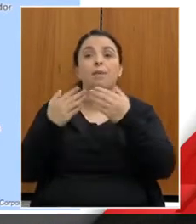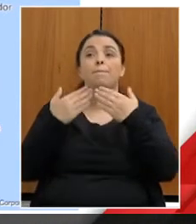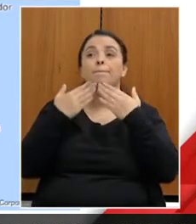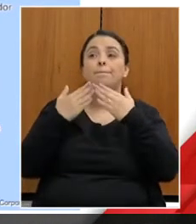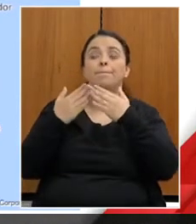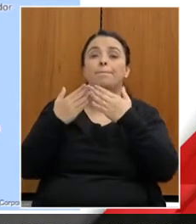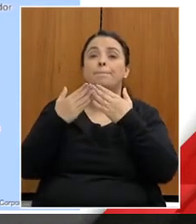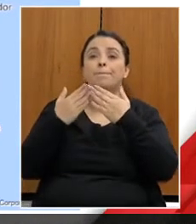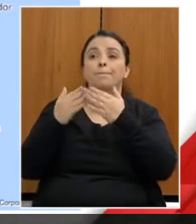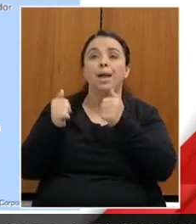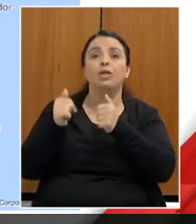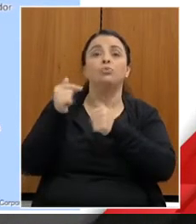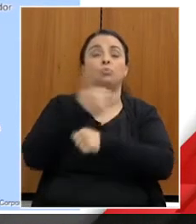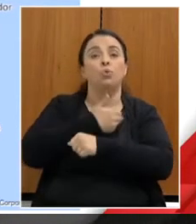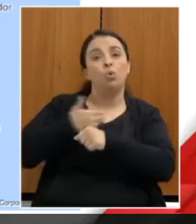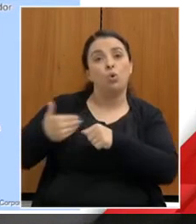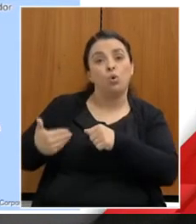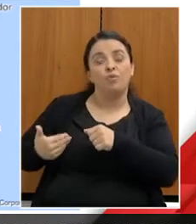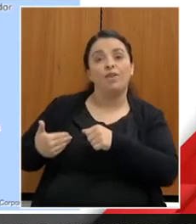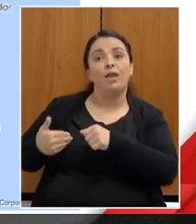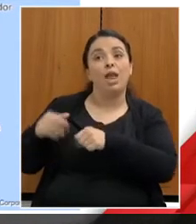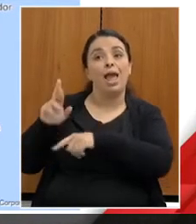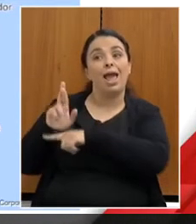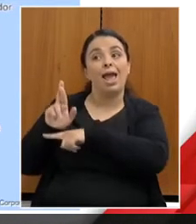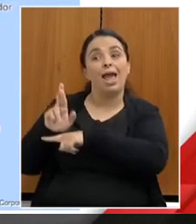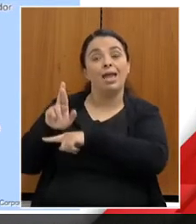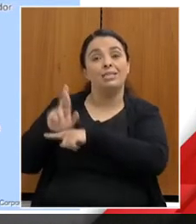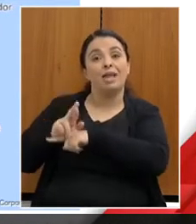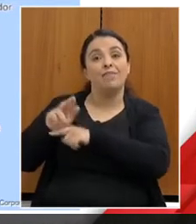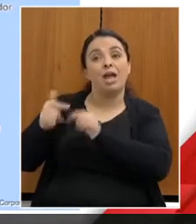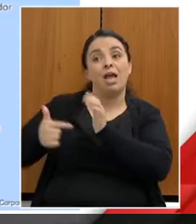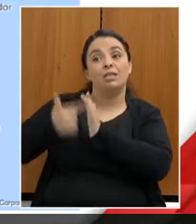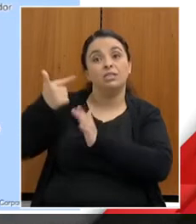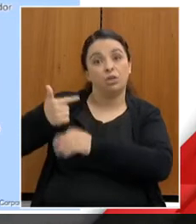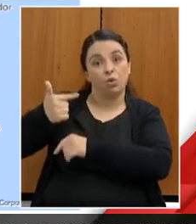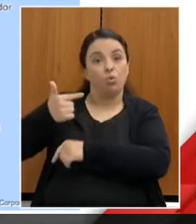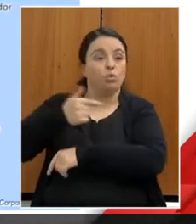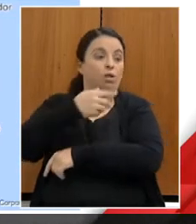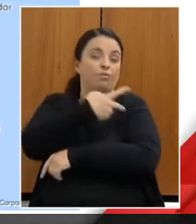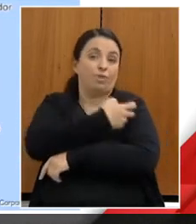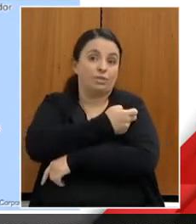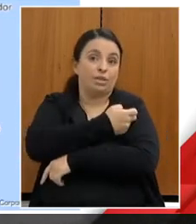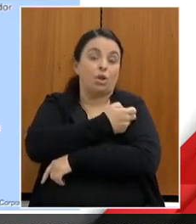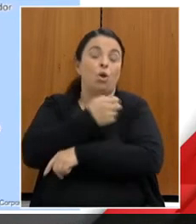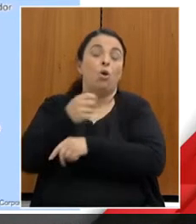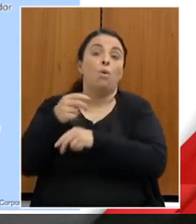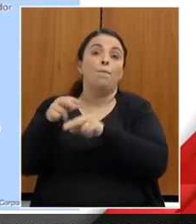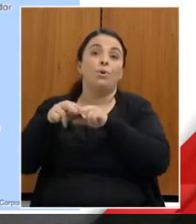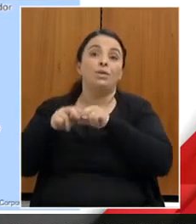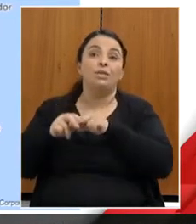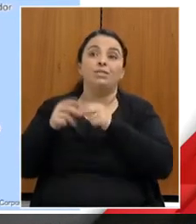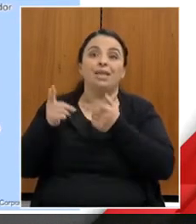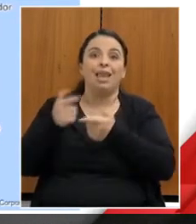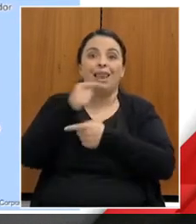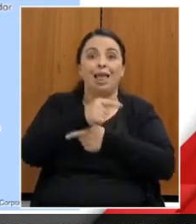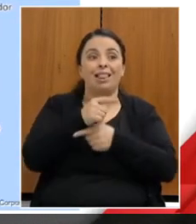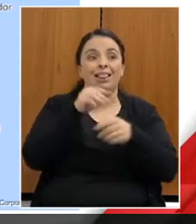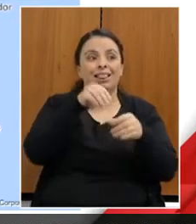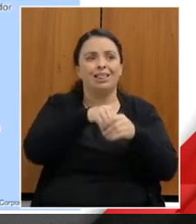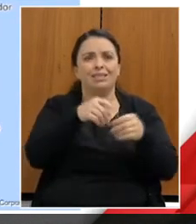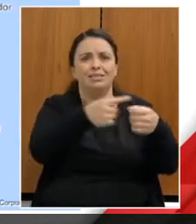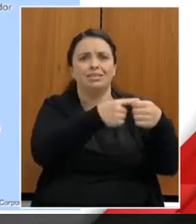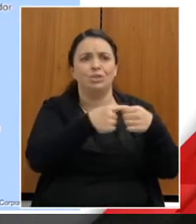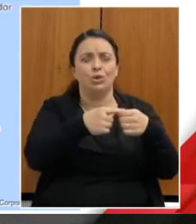reserve as segundas doses por não conseguir armazenar nas suas geladeiras ou ter